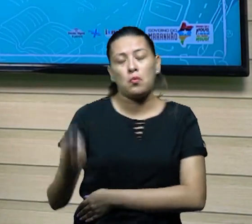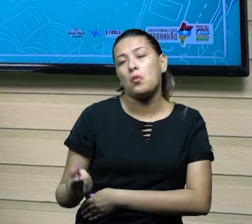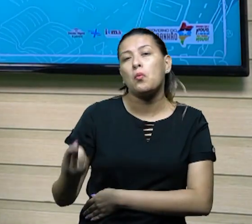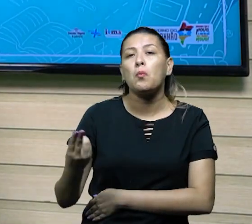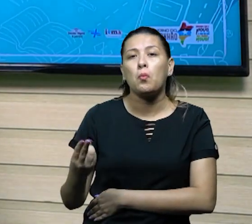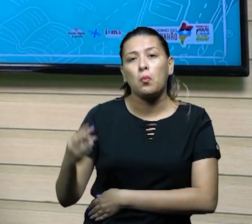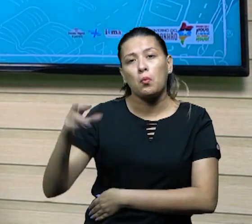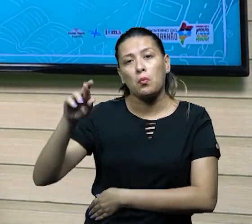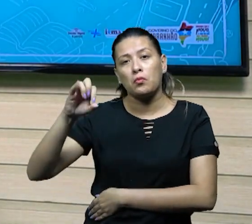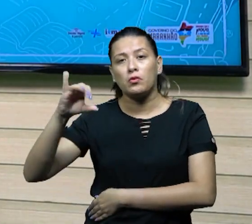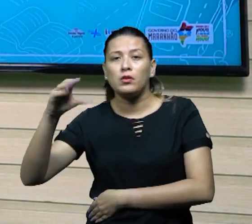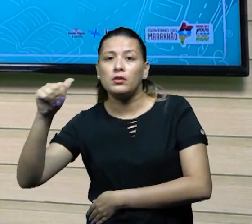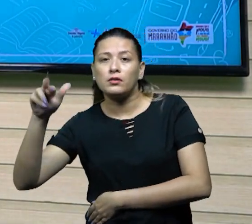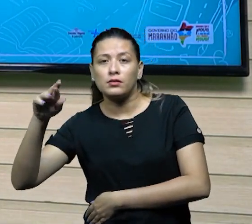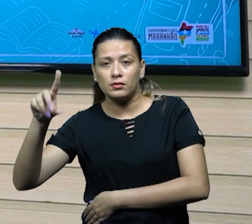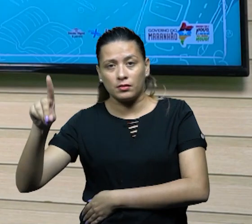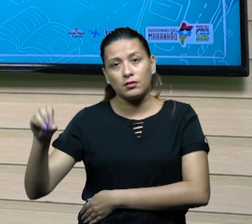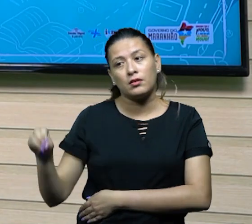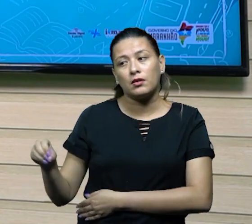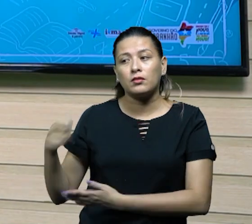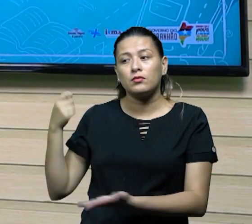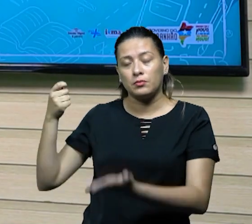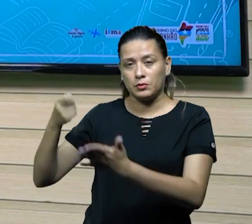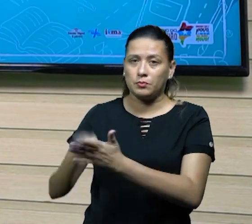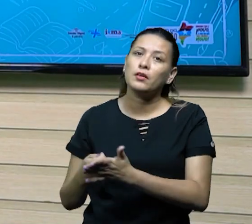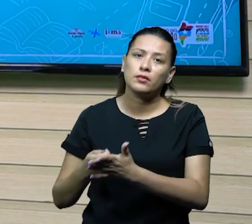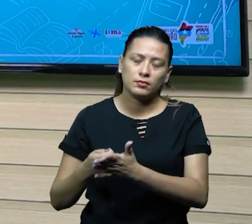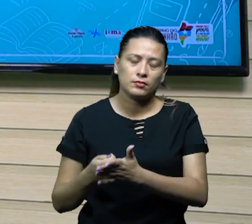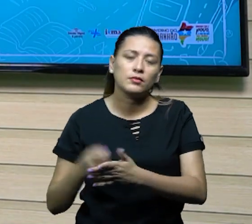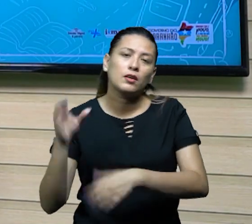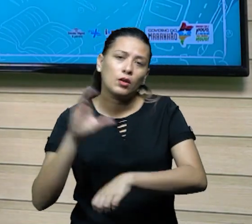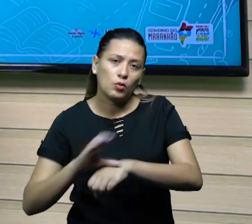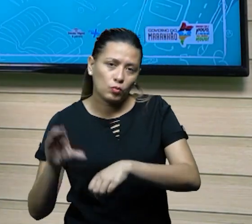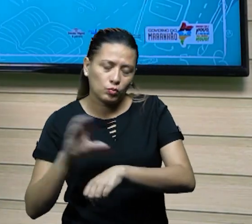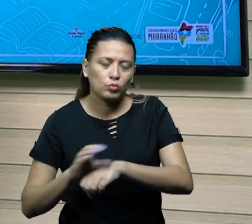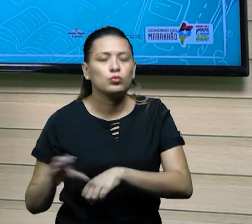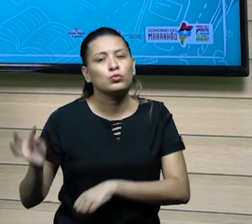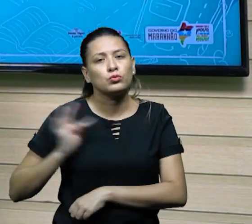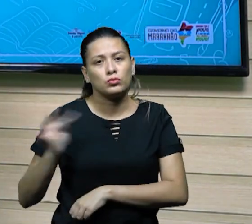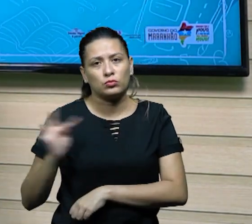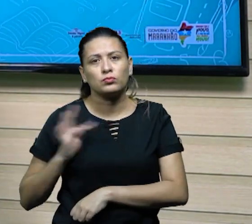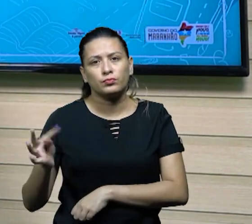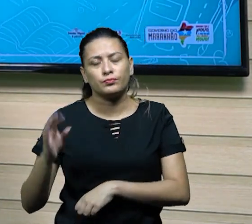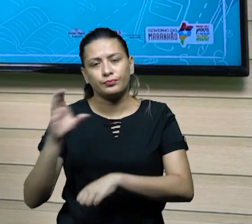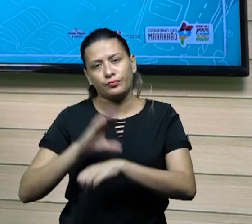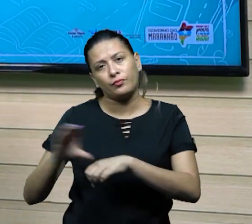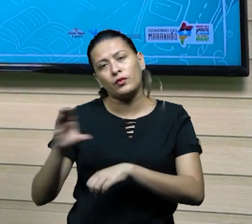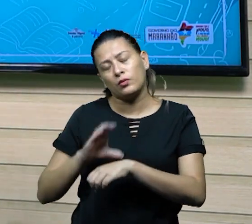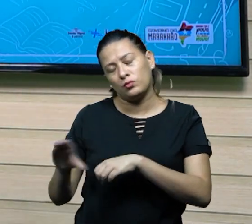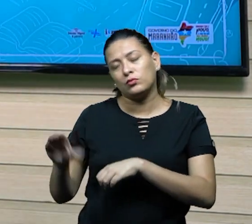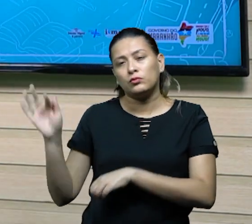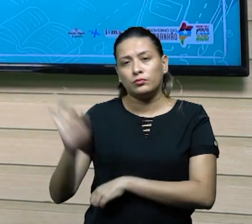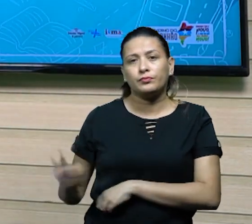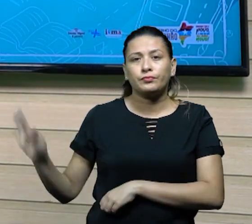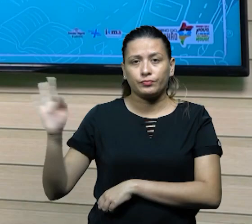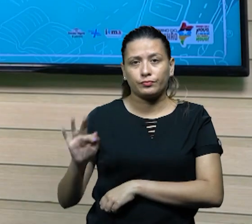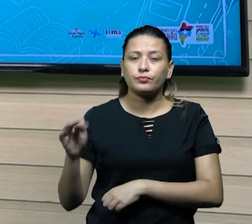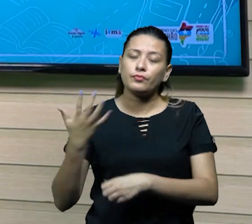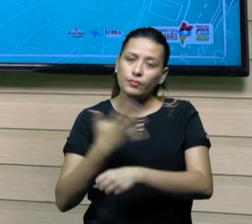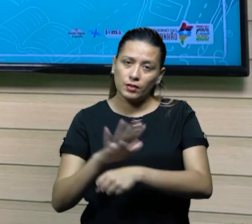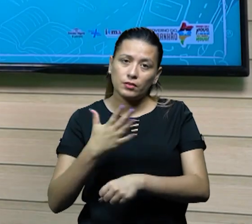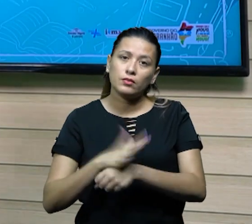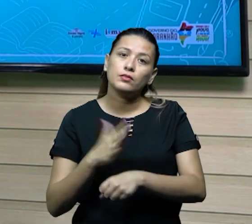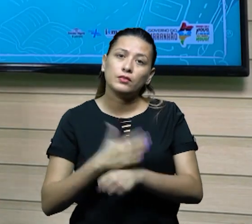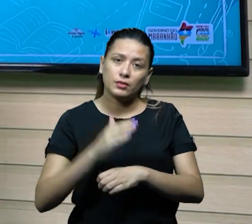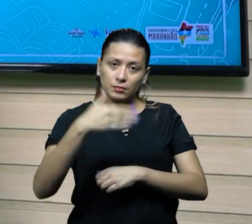vamos contratar o Luiz Guterres, o João, o Ricardo, pessoas de fora da empresa para monitorar. Vamos pagar o curso superior, vamos pagar o